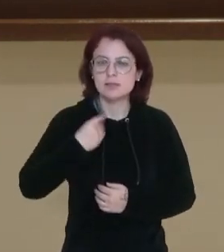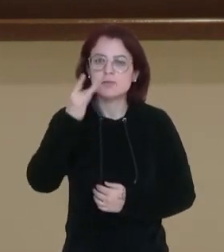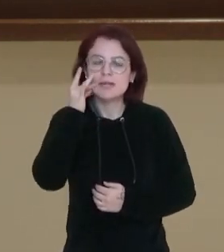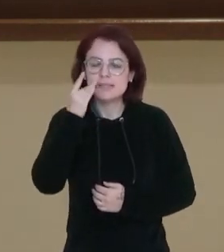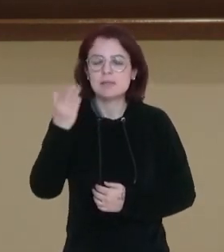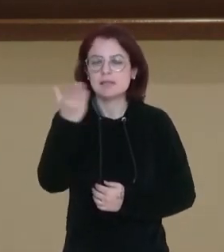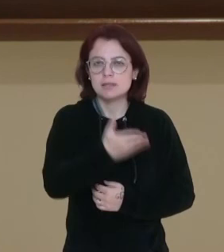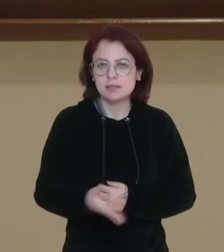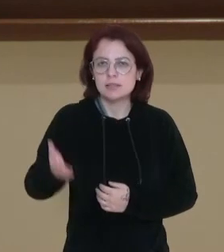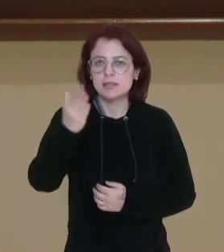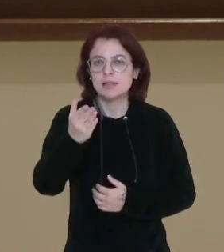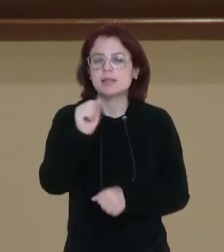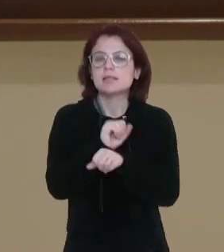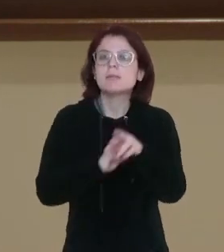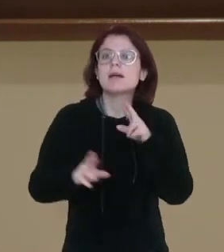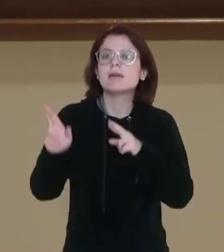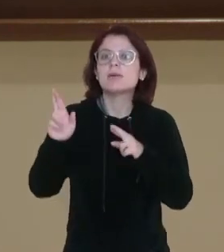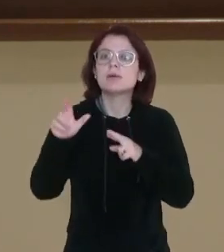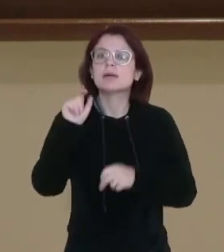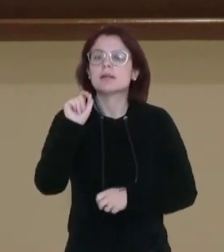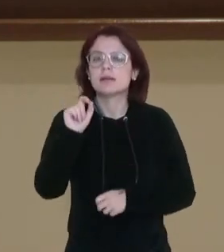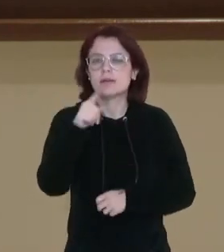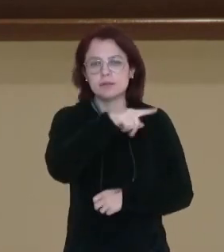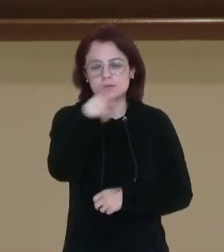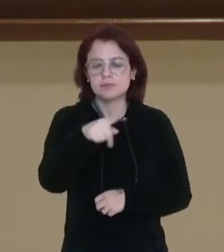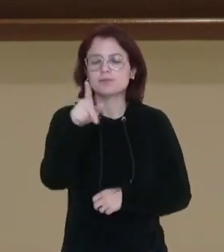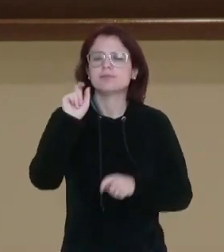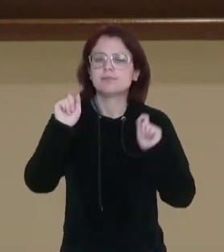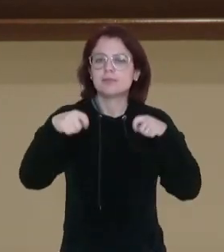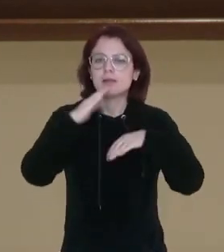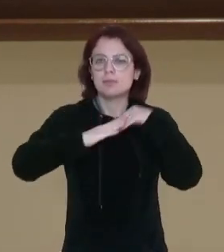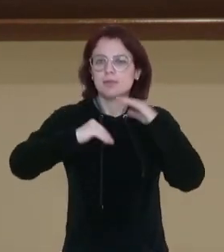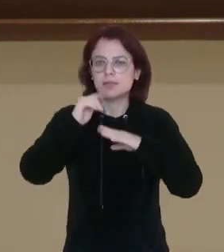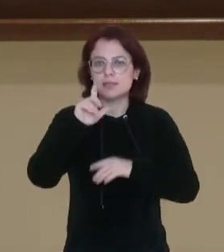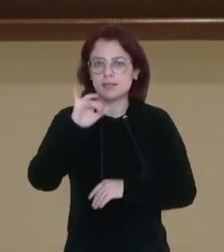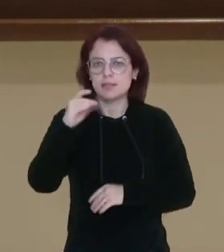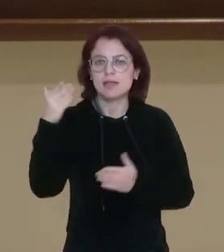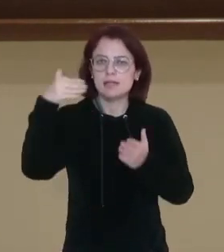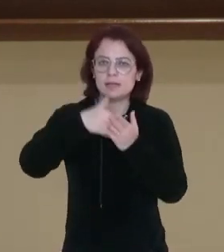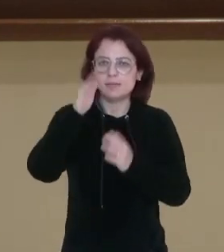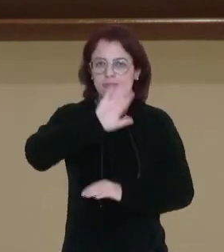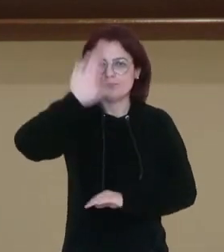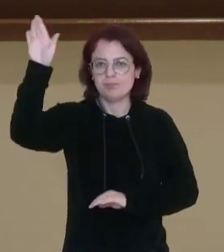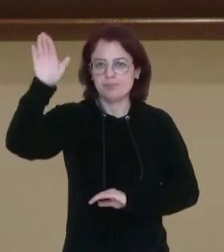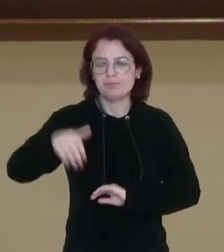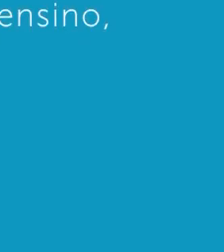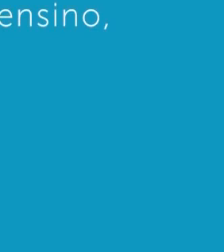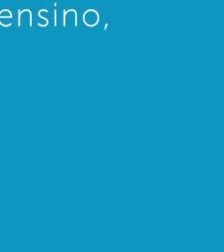participando, né? Espero que possam produzir essa lenda, né? E até breve.